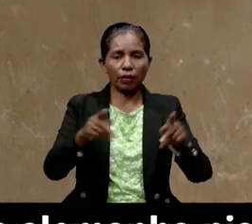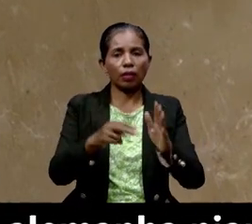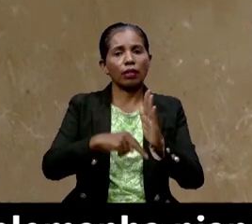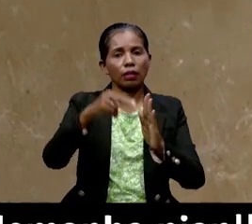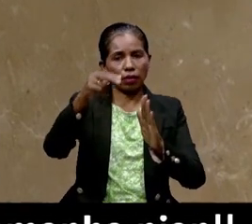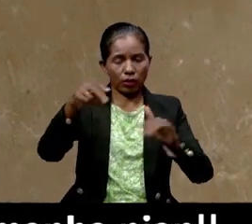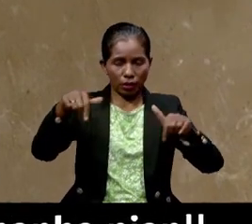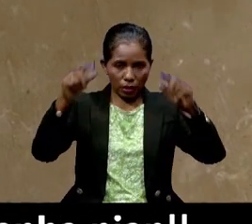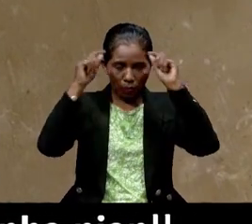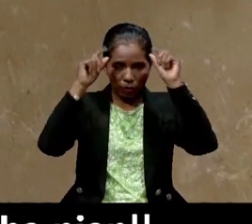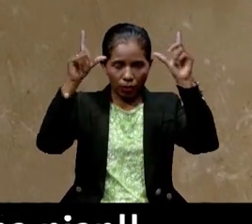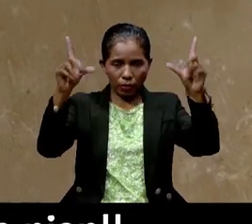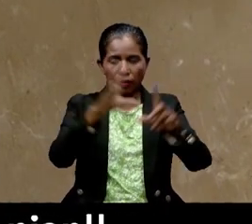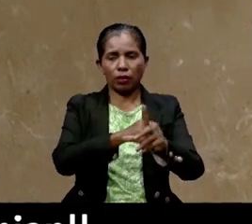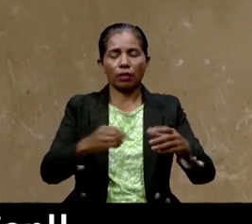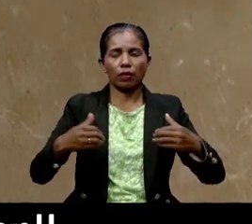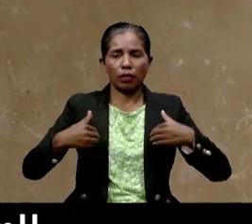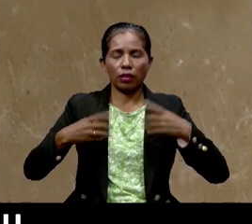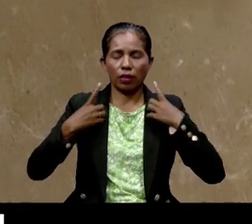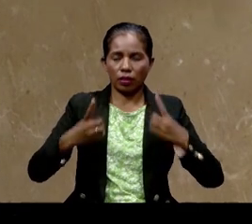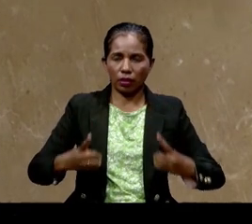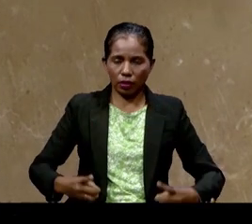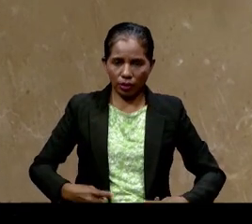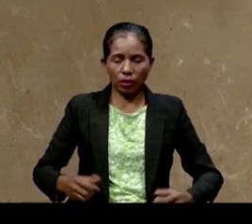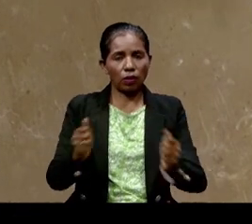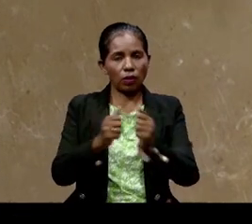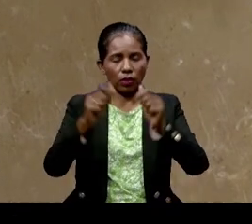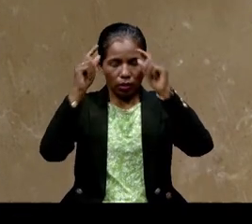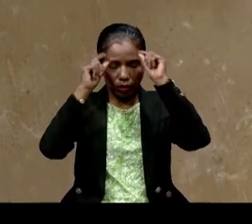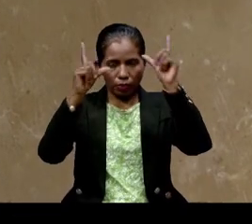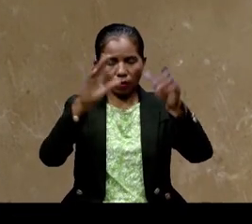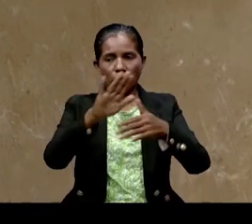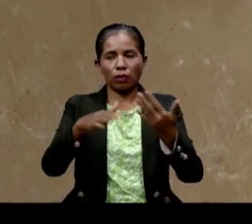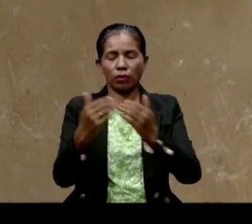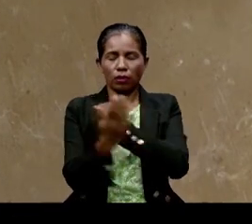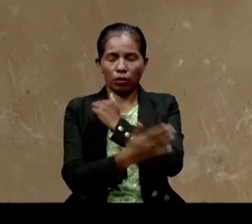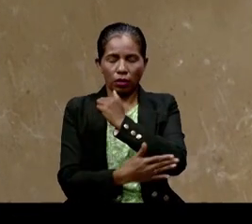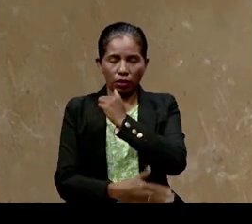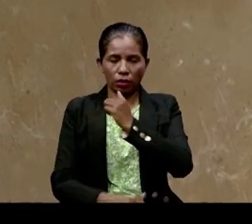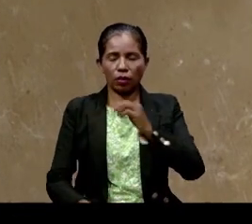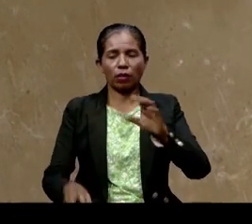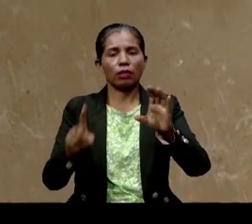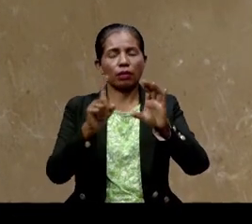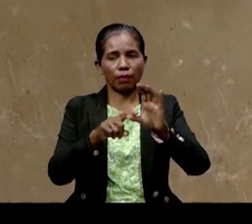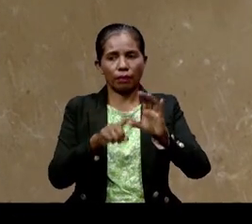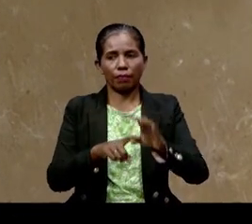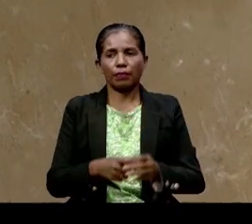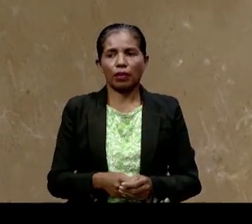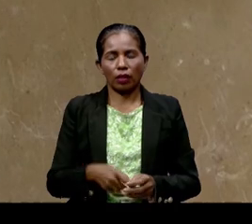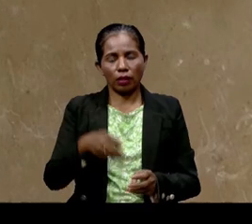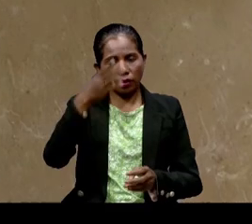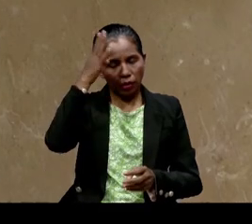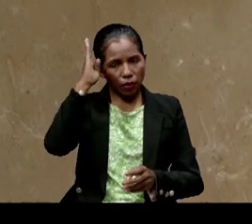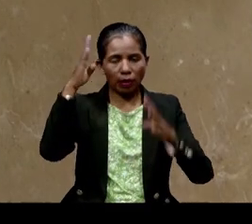povo Timor-Leste, pela dignidade e autonomia dos timorenses, por uma paz justa e duradoura. Senhor